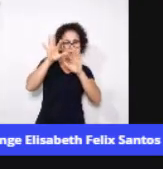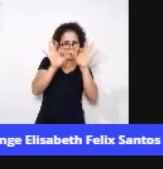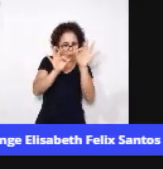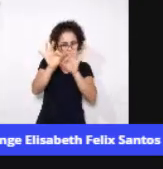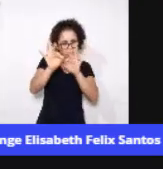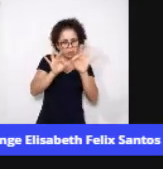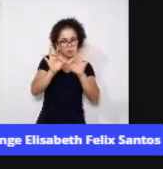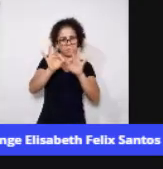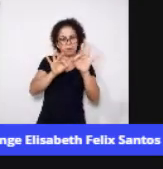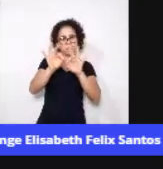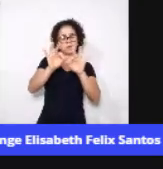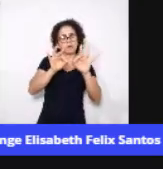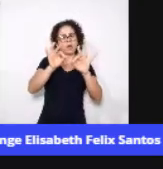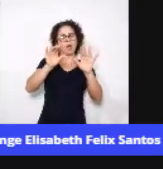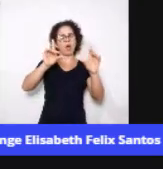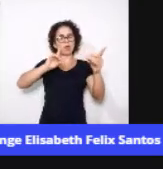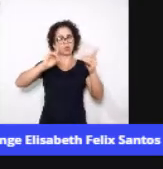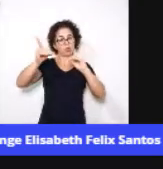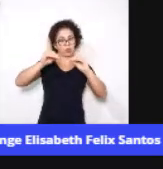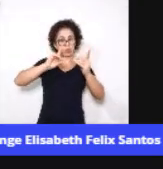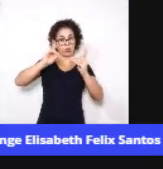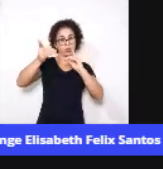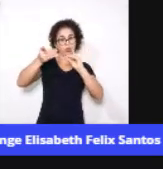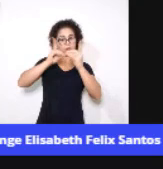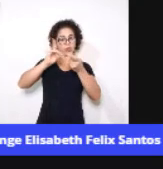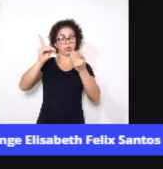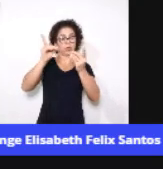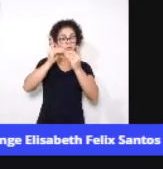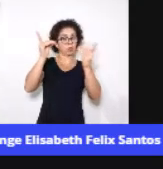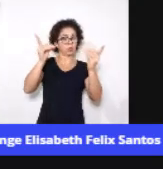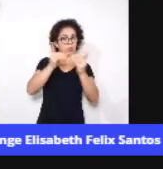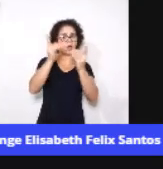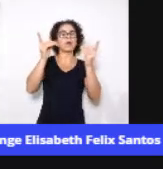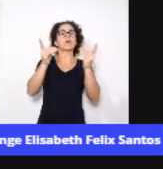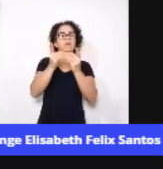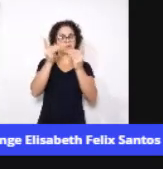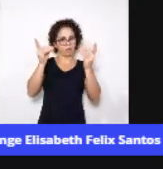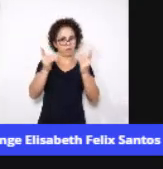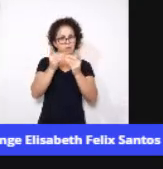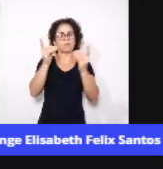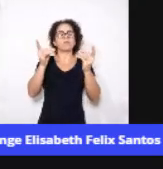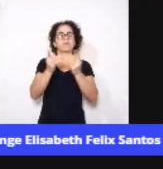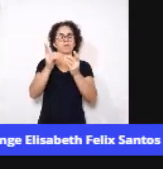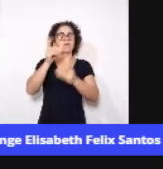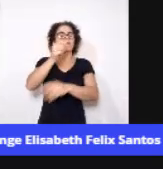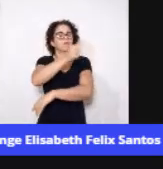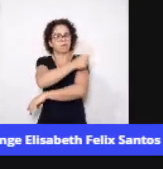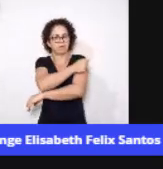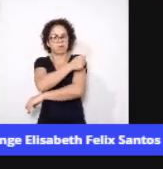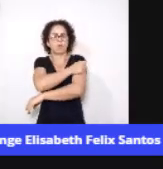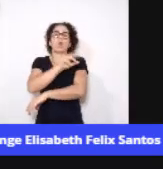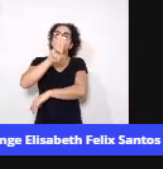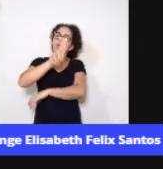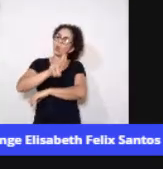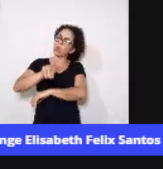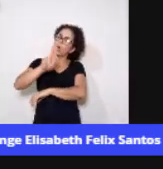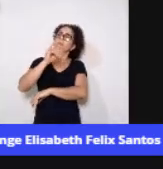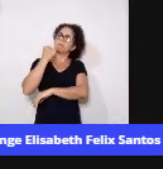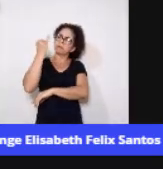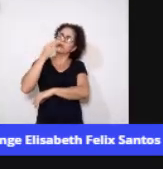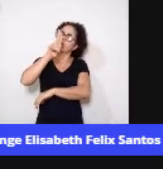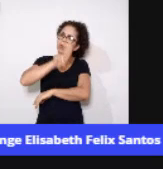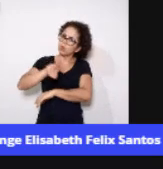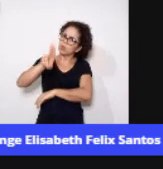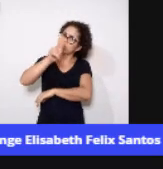ofertar para os nossos estudantes no momento de planejamento. É muito importante usar essas 7 horas de planejamento a qual